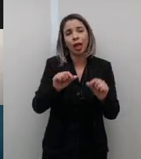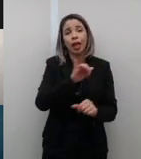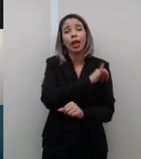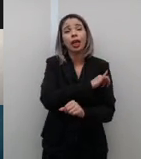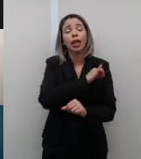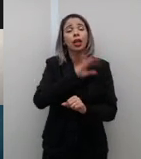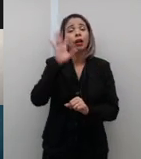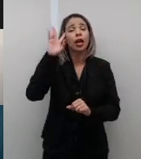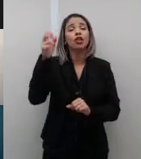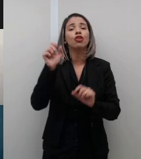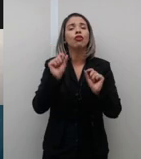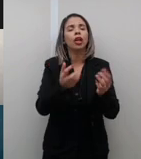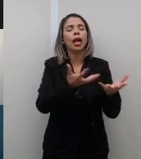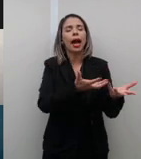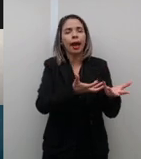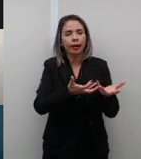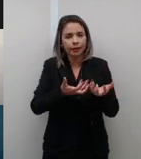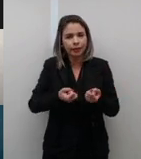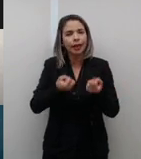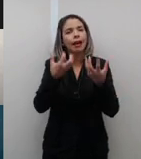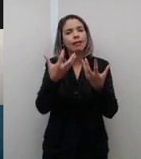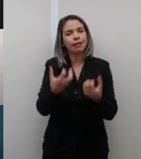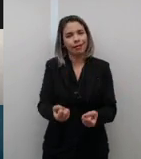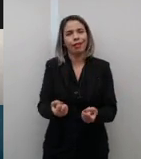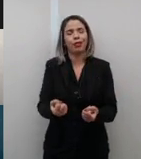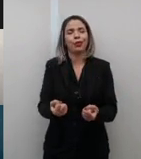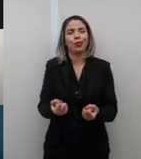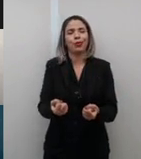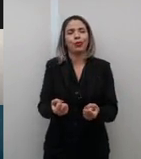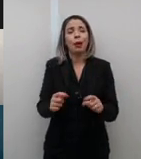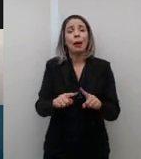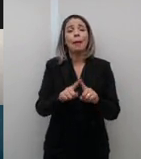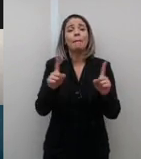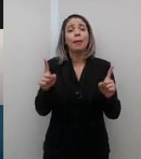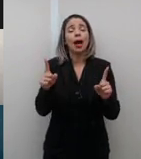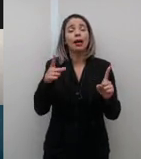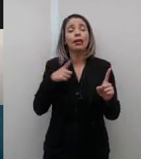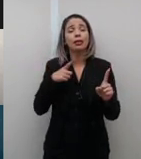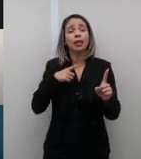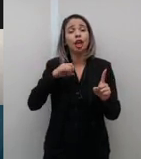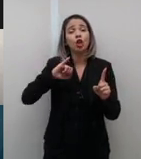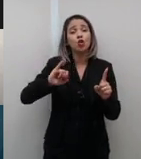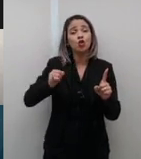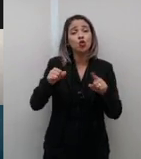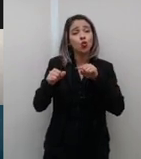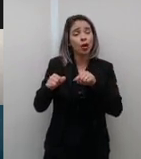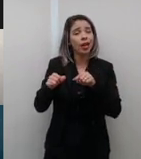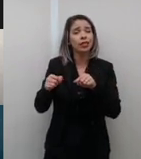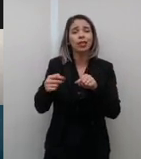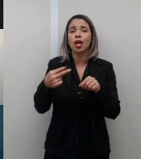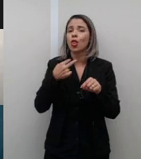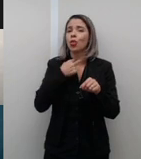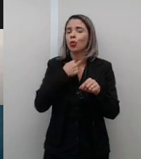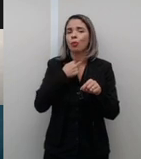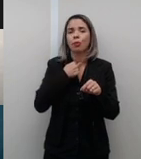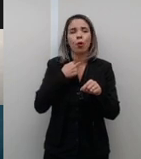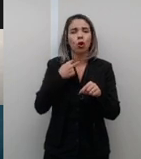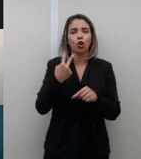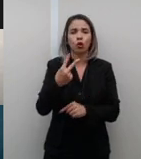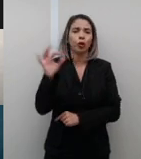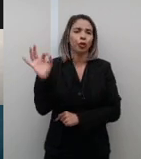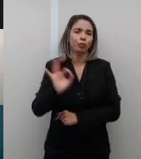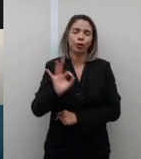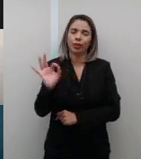Acolhe os embargos do município para dizer que esses juros não poderão ser de 2%, como previsto no